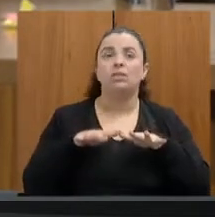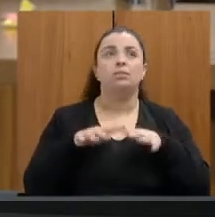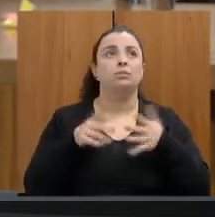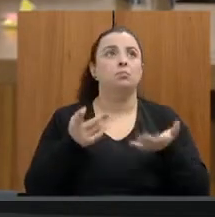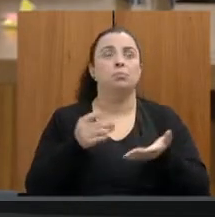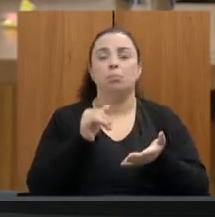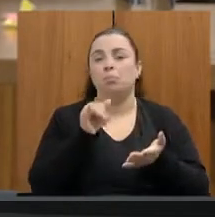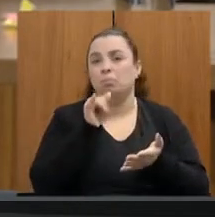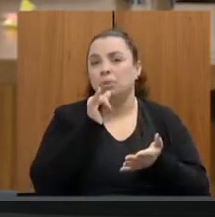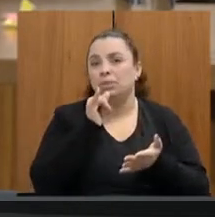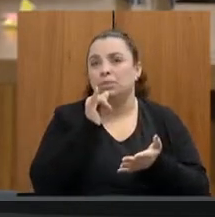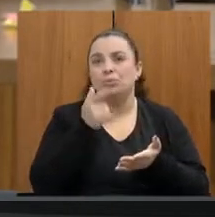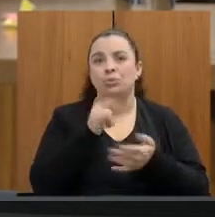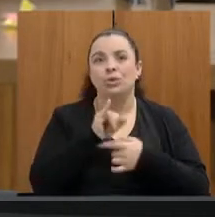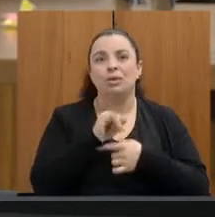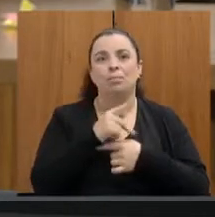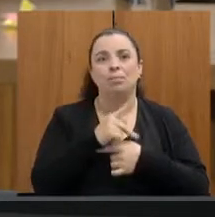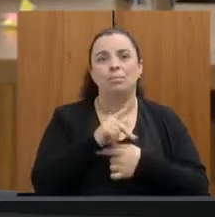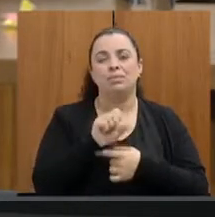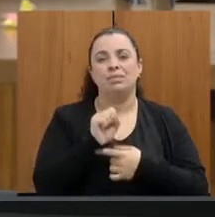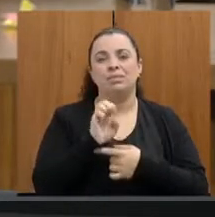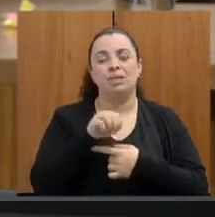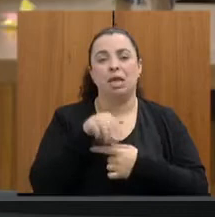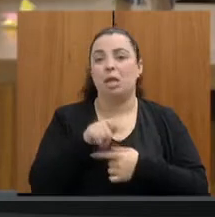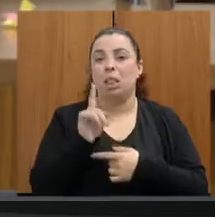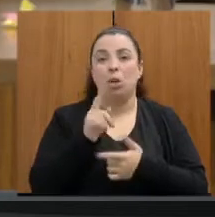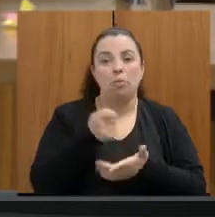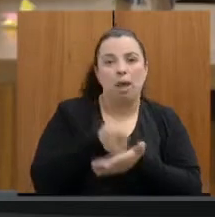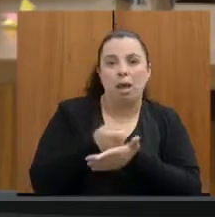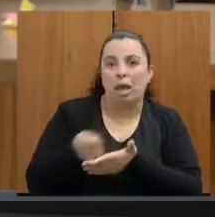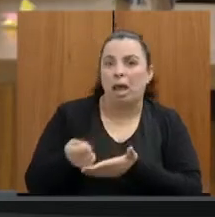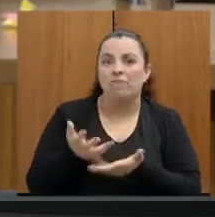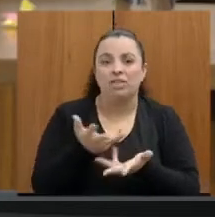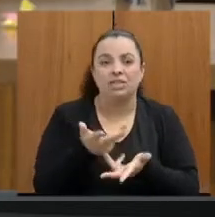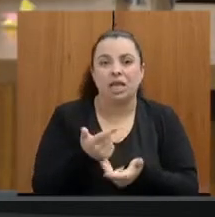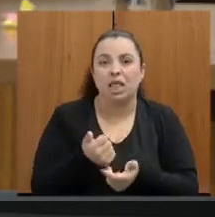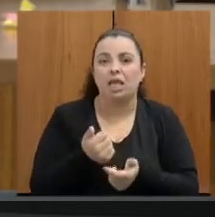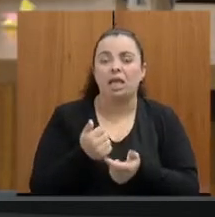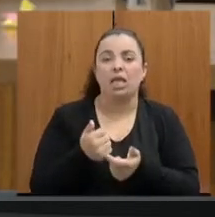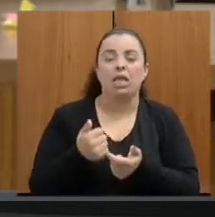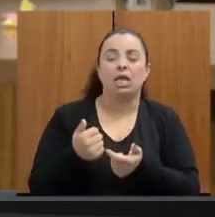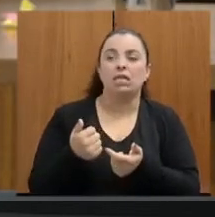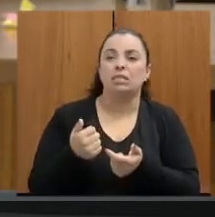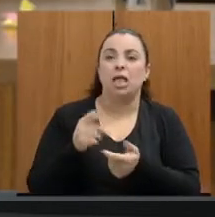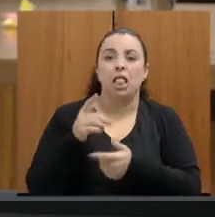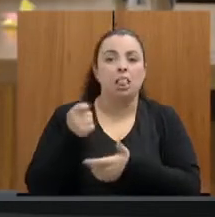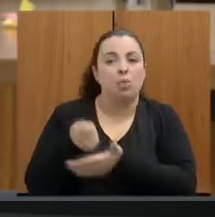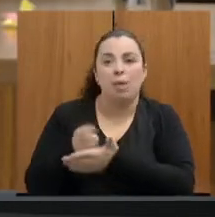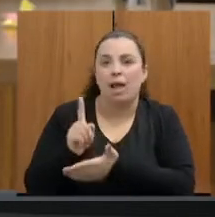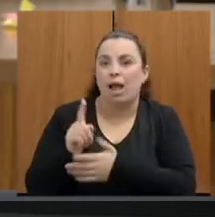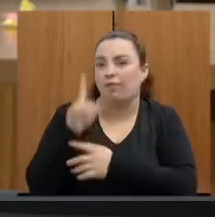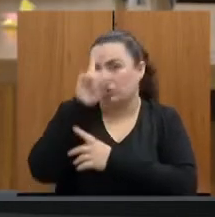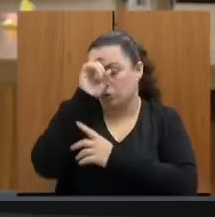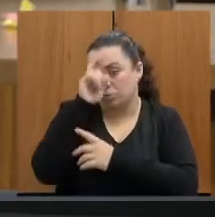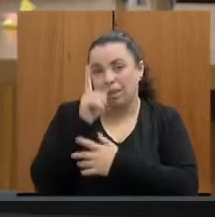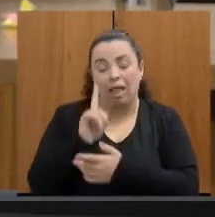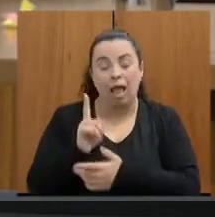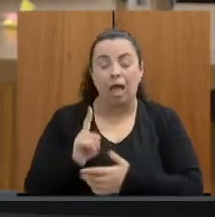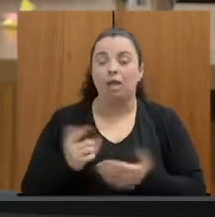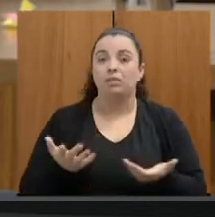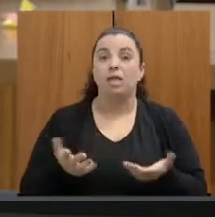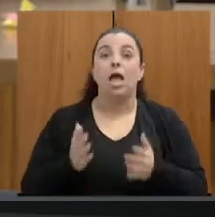Ipsemg porque não pagava as clínicas não pagava e os hospitais e hoje o que a gente